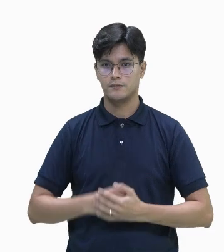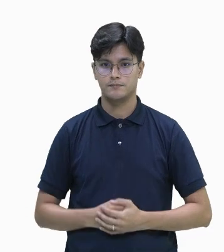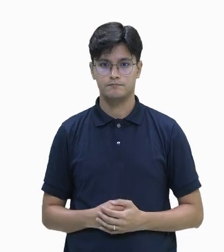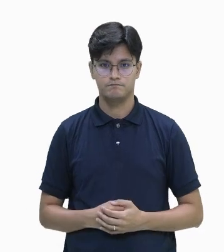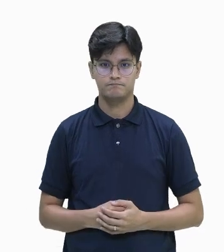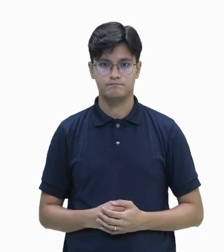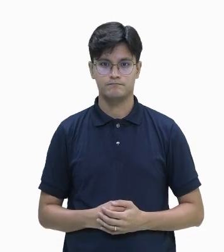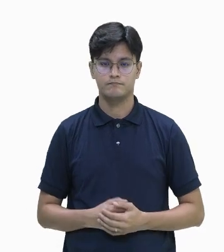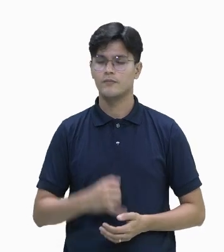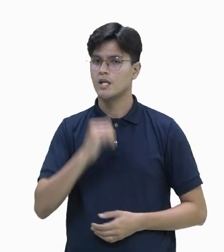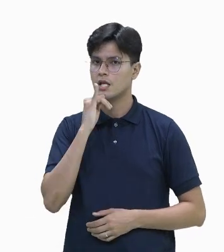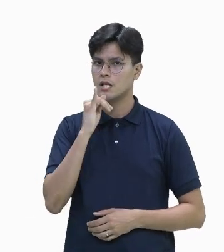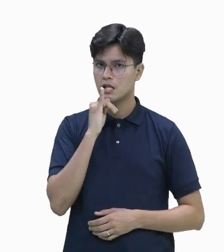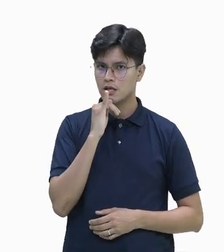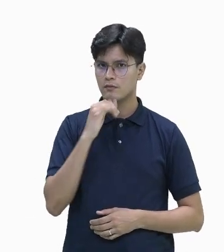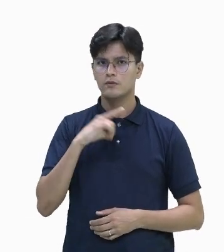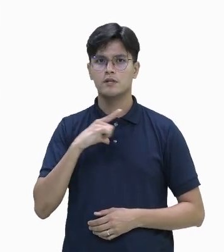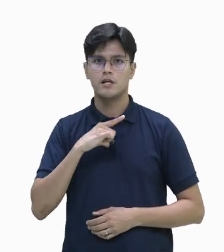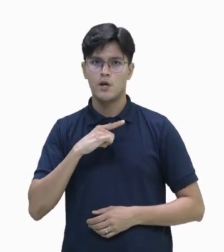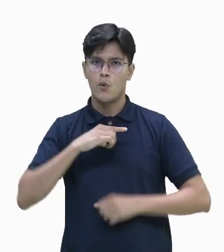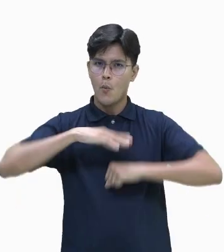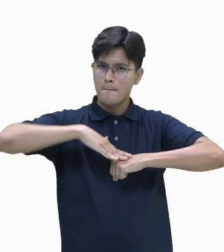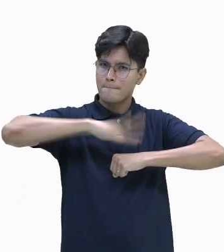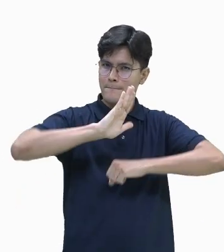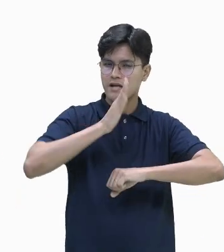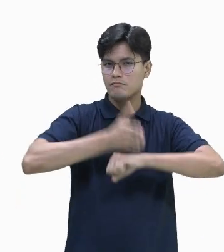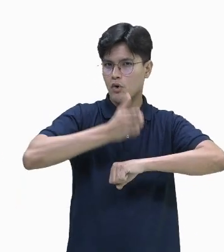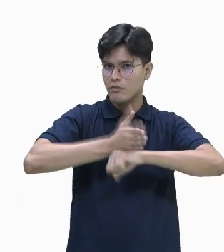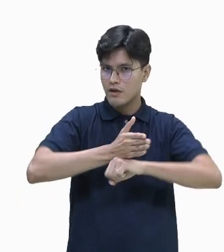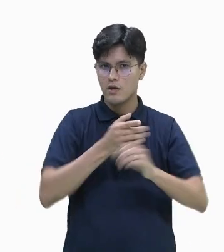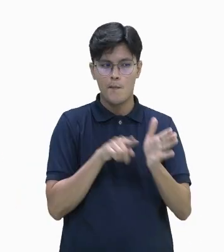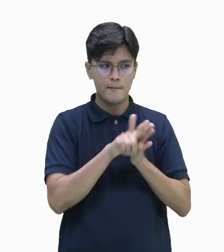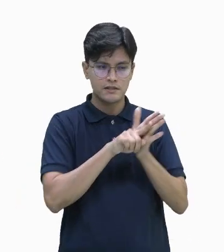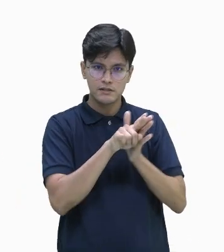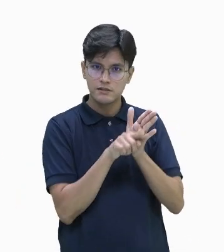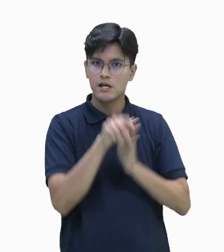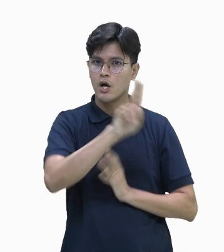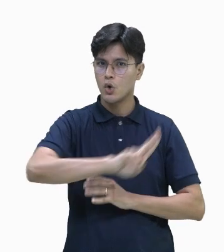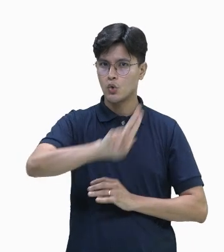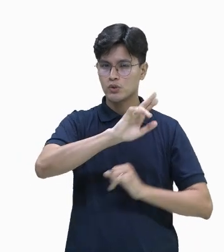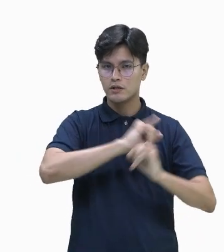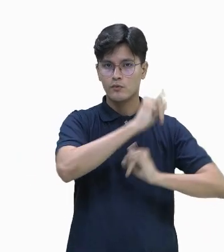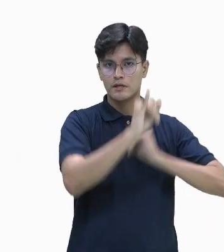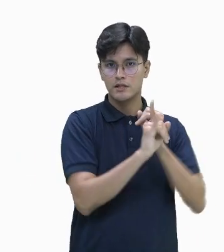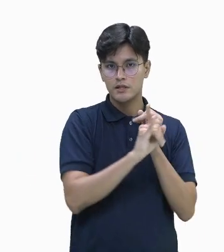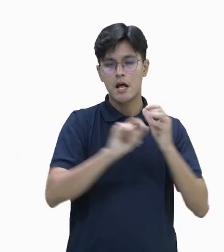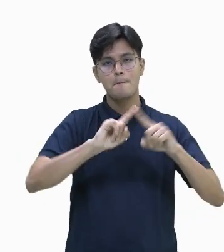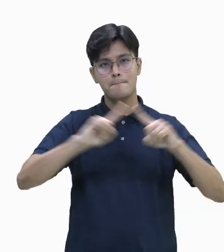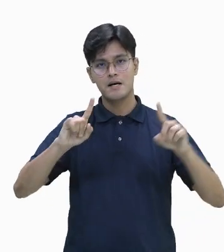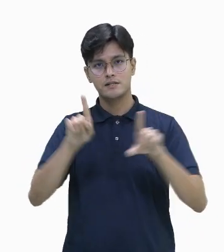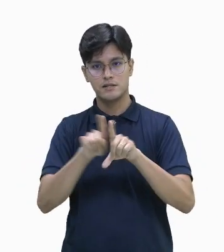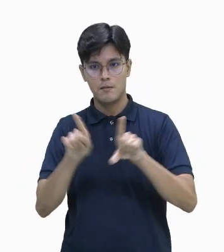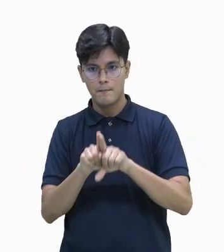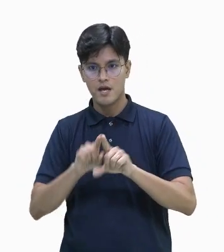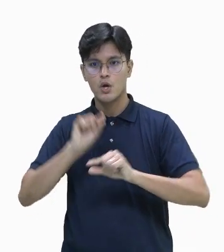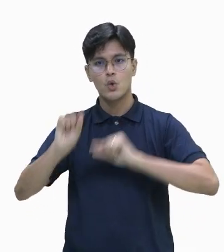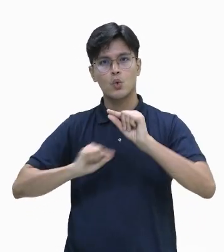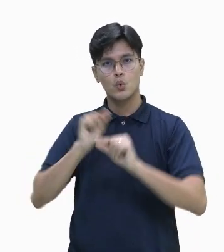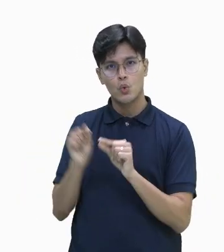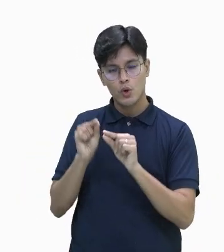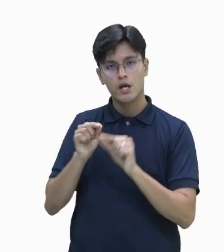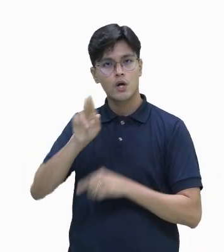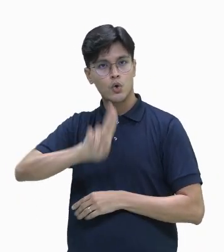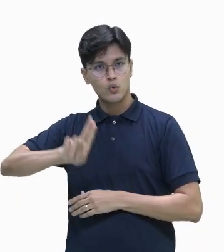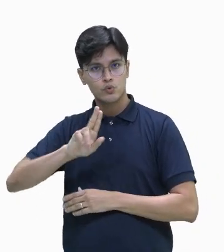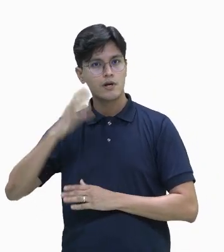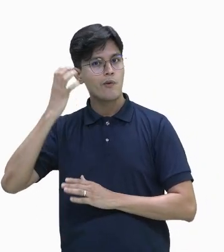né, de buscar informação virtualmente, usando a internet, mas também o rádio como forma de